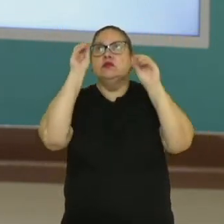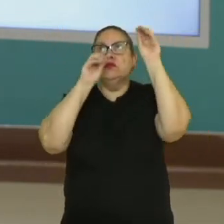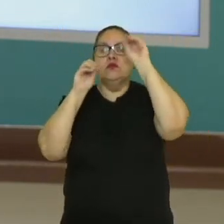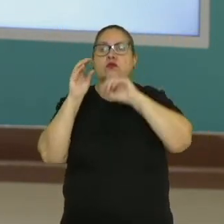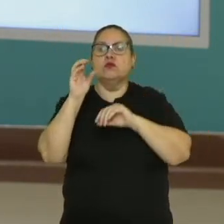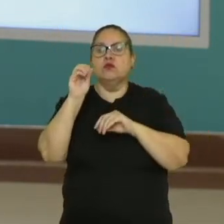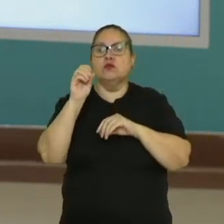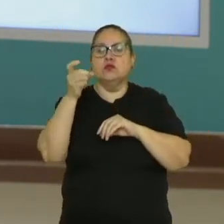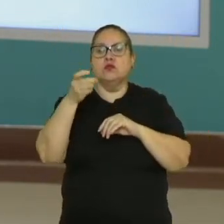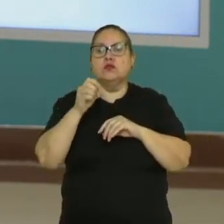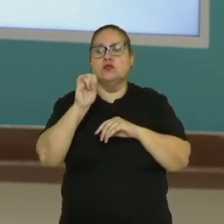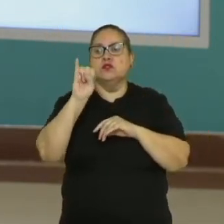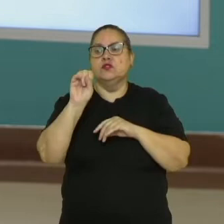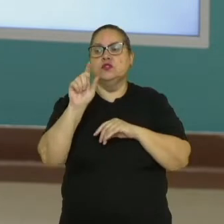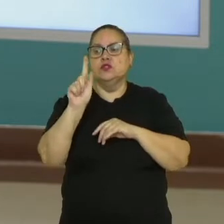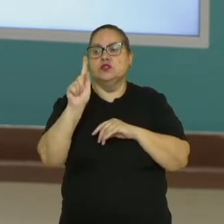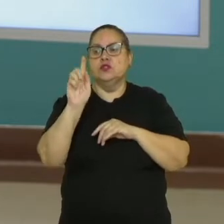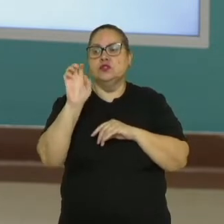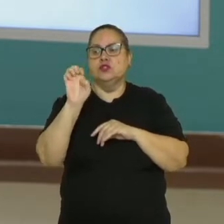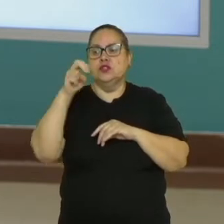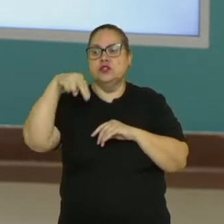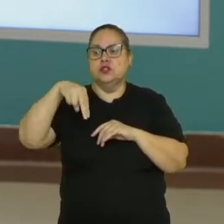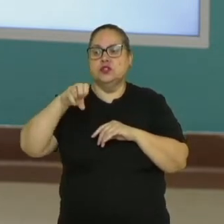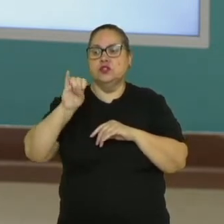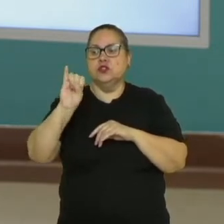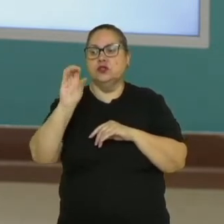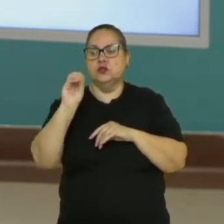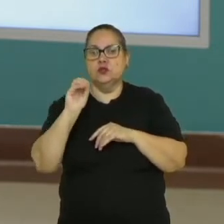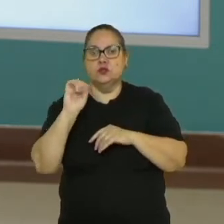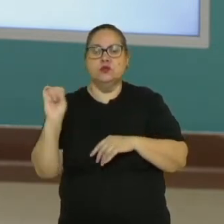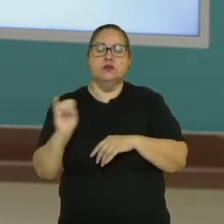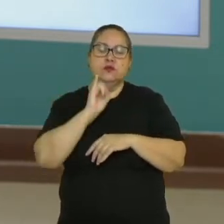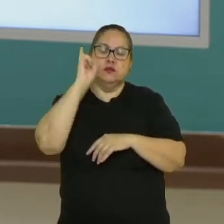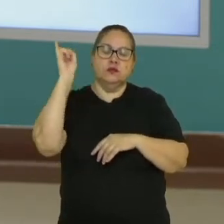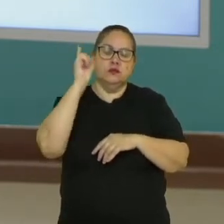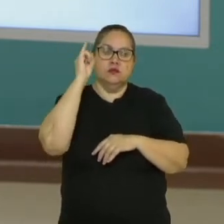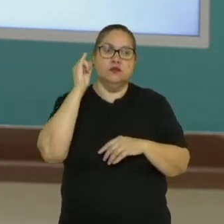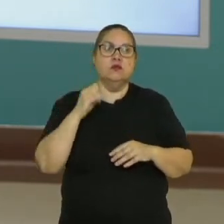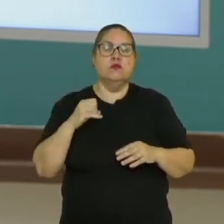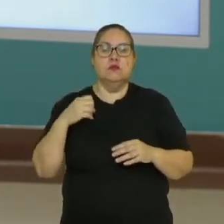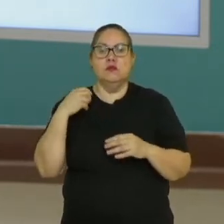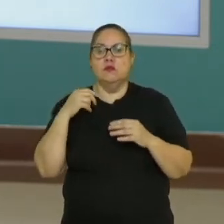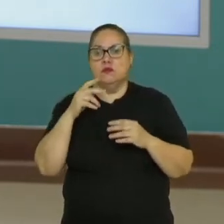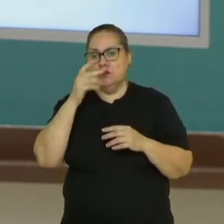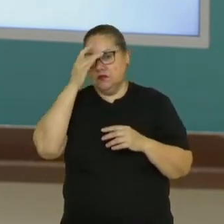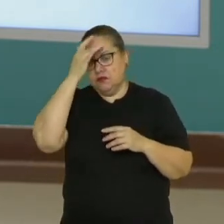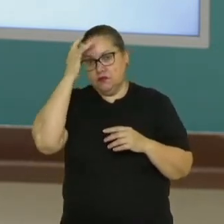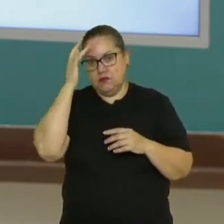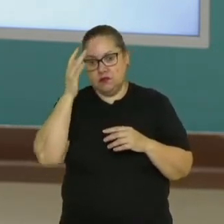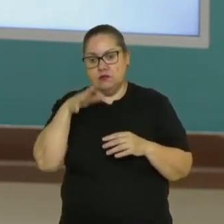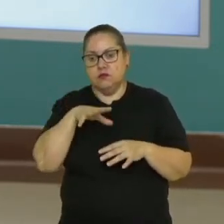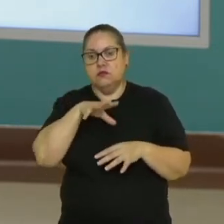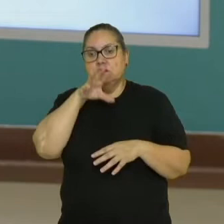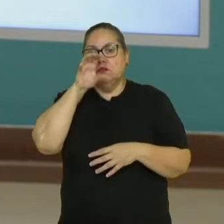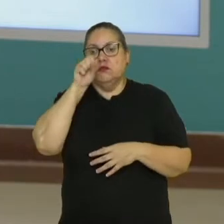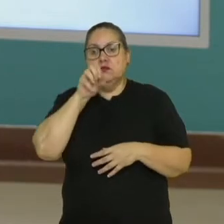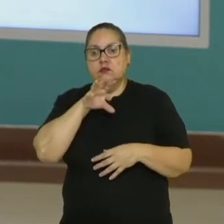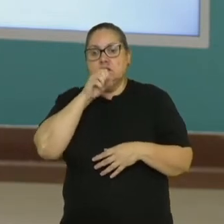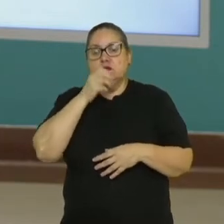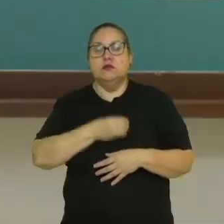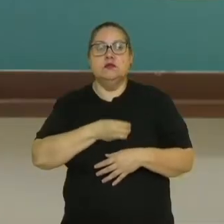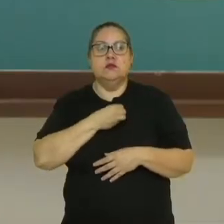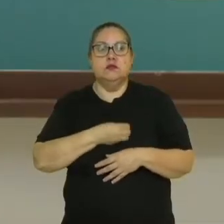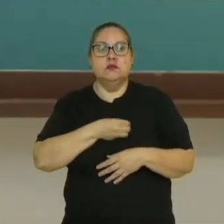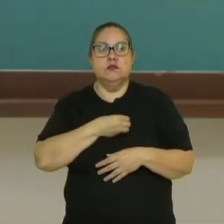composição, oxigênio. Esse oxigênio é super importante para que os seres possam respirar e